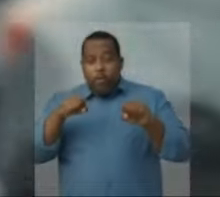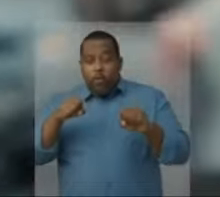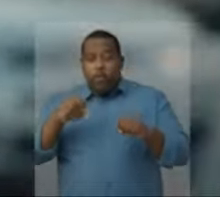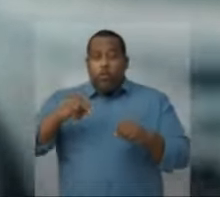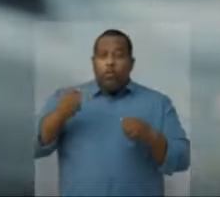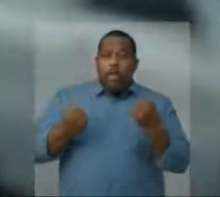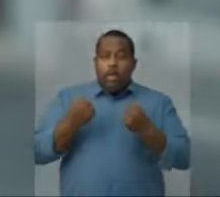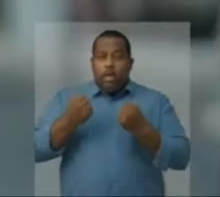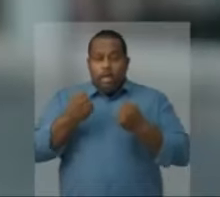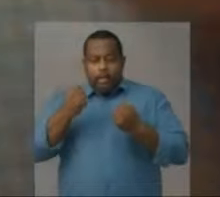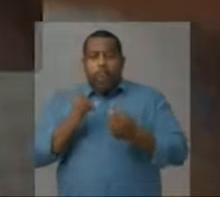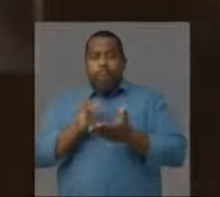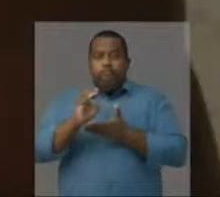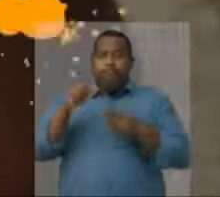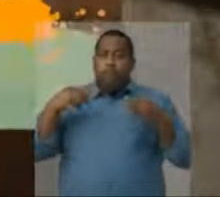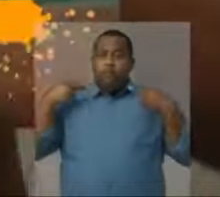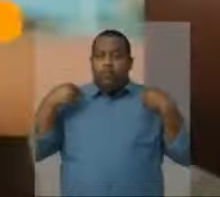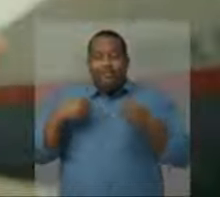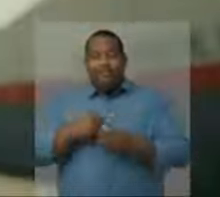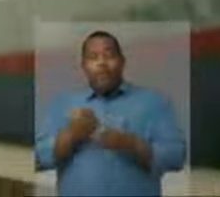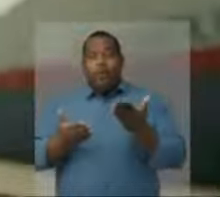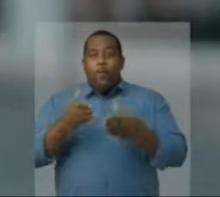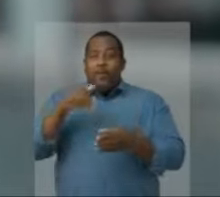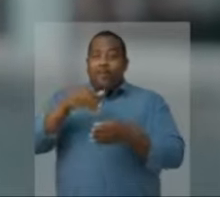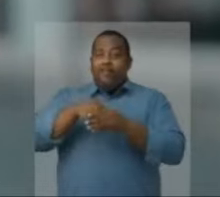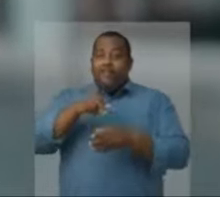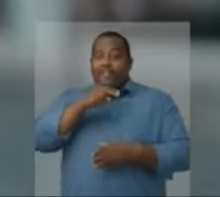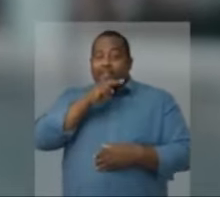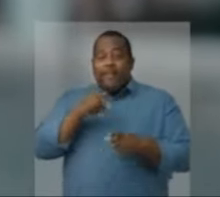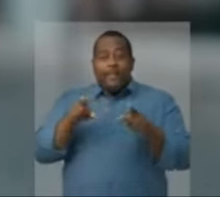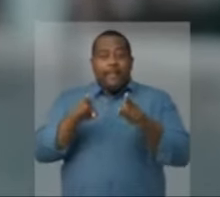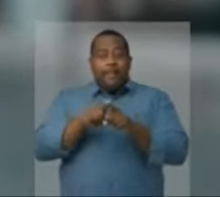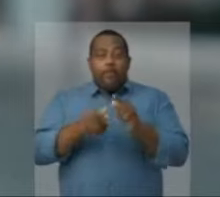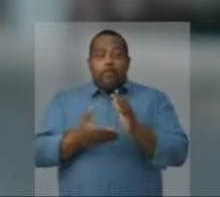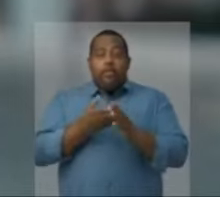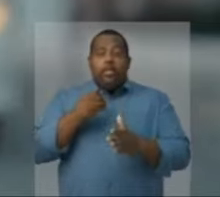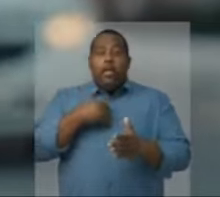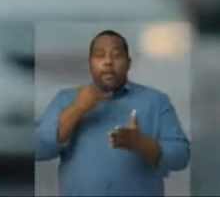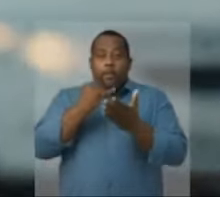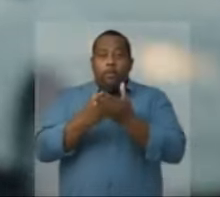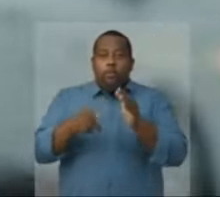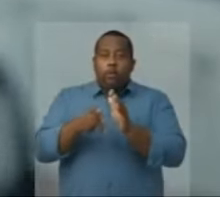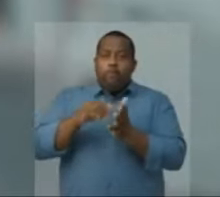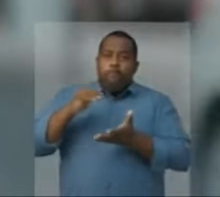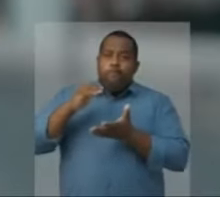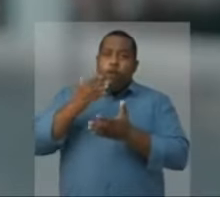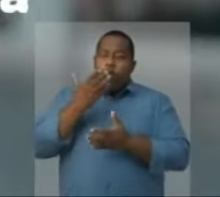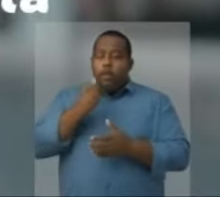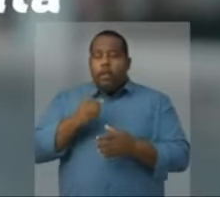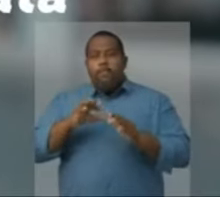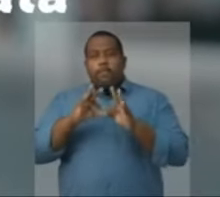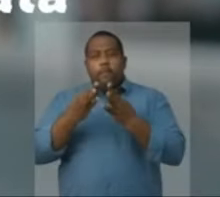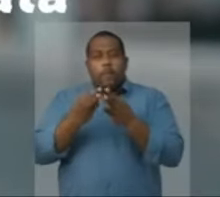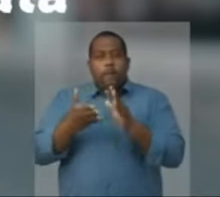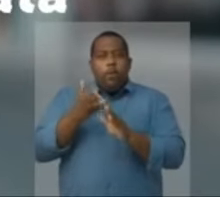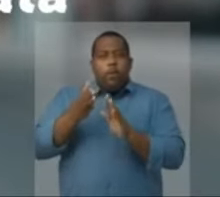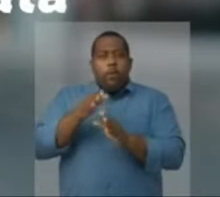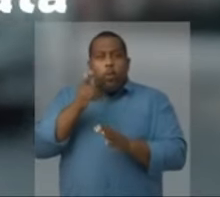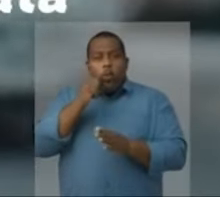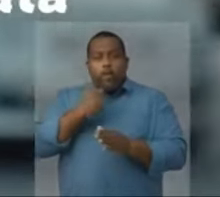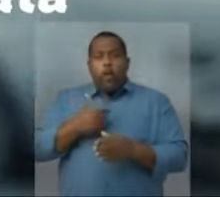aplicativo de moto e de carro. Quem compara, vota em Neto. Vamos também tirar o imposto da cesta básica para as famílias mais